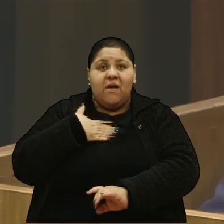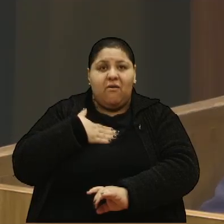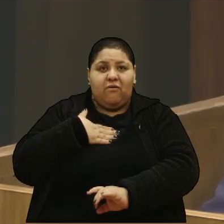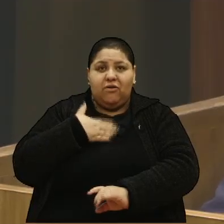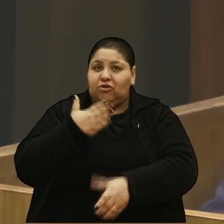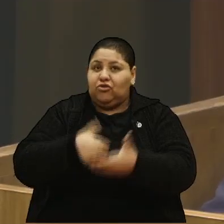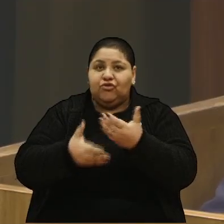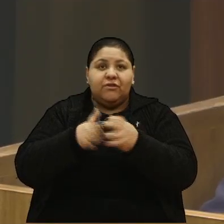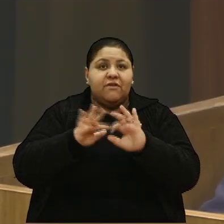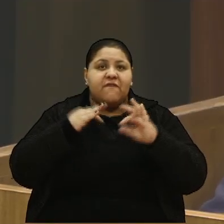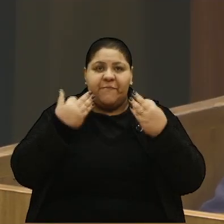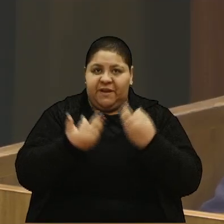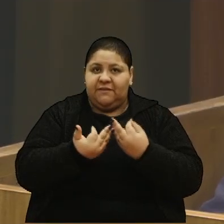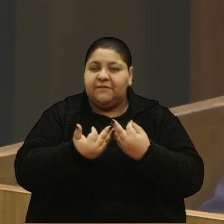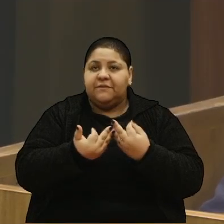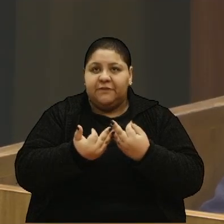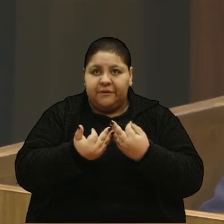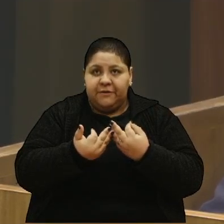Toda a família.